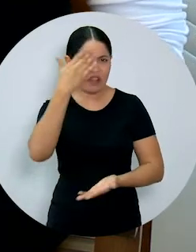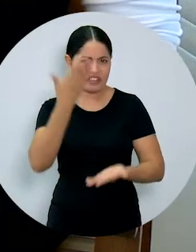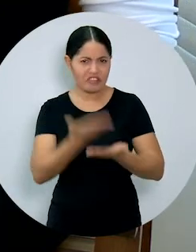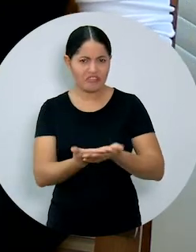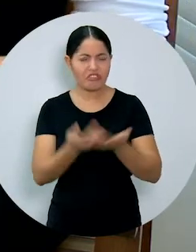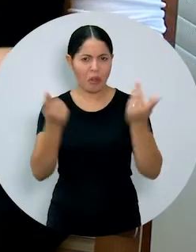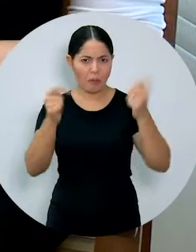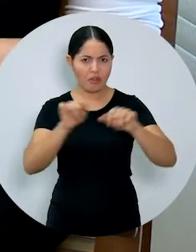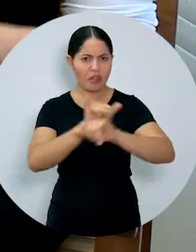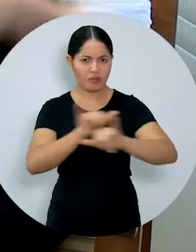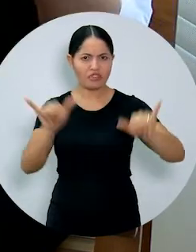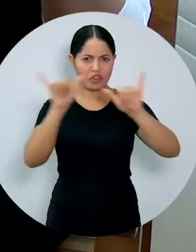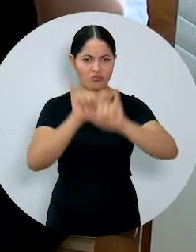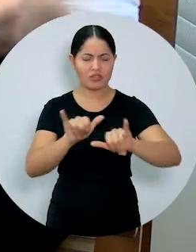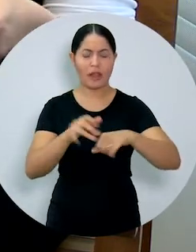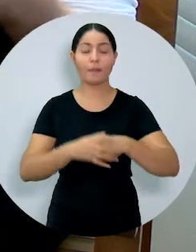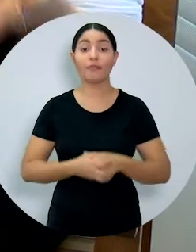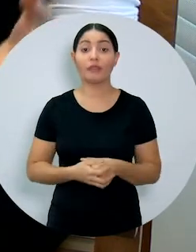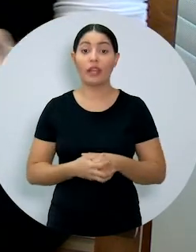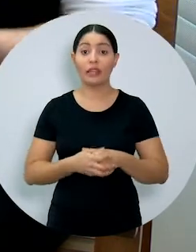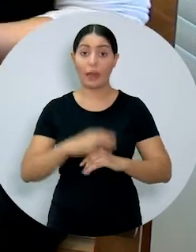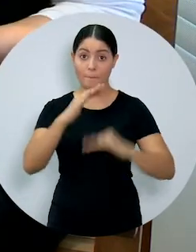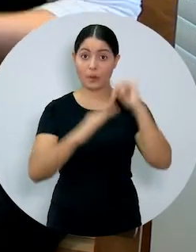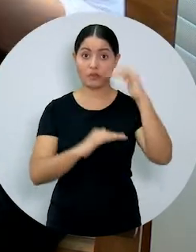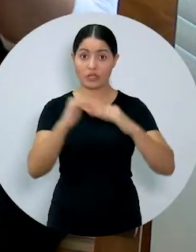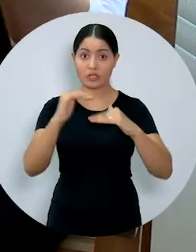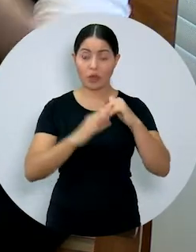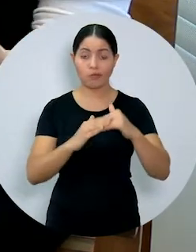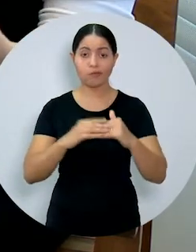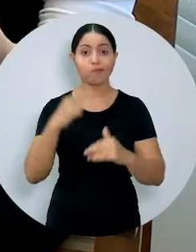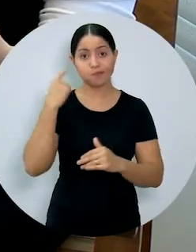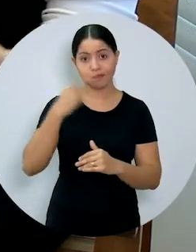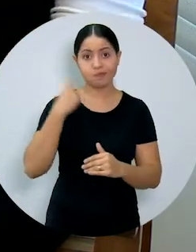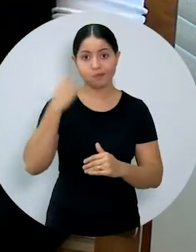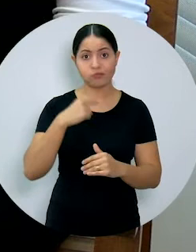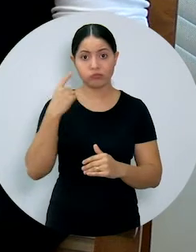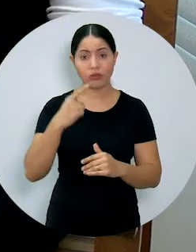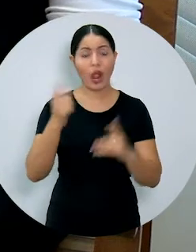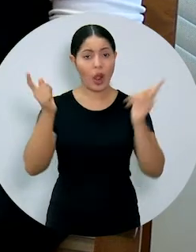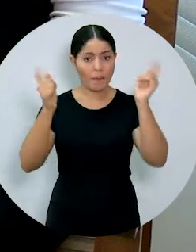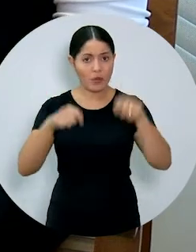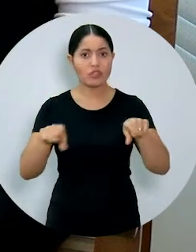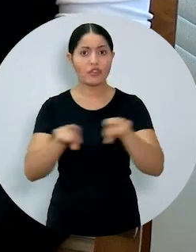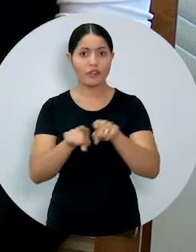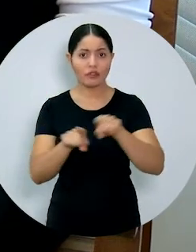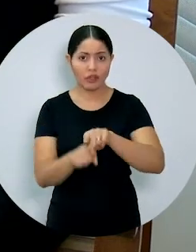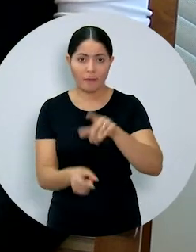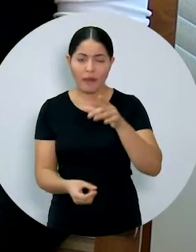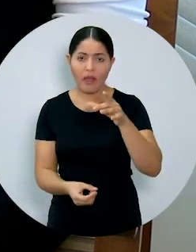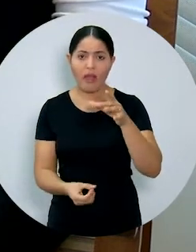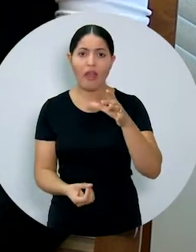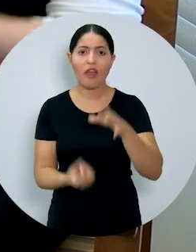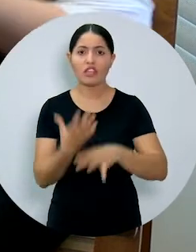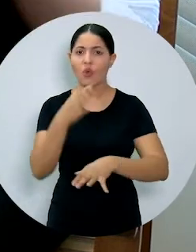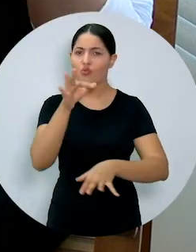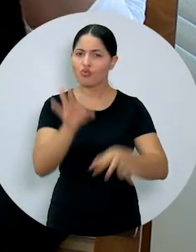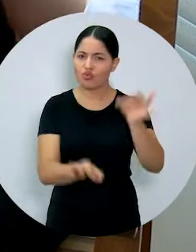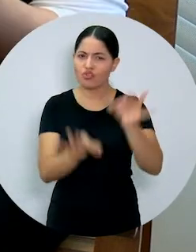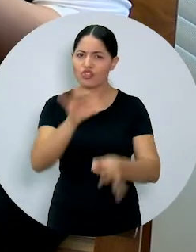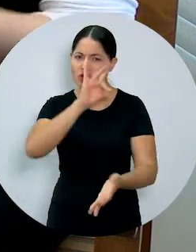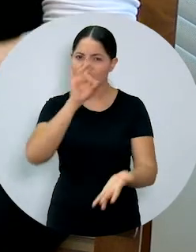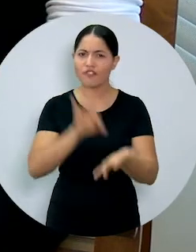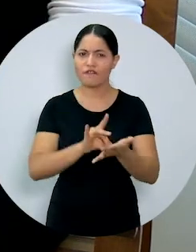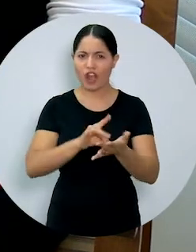podemos falar também que com o surgimento da profissão advogado, advogada, também foi o surgimento da justiça, de uma